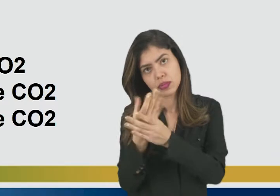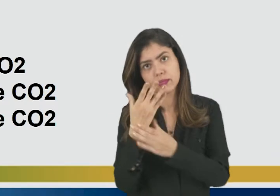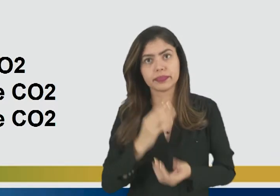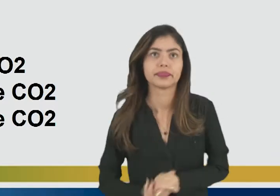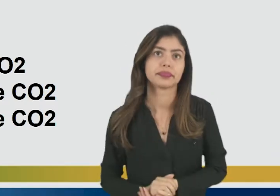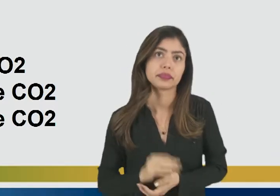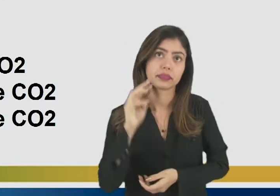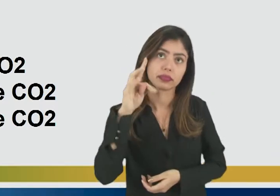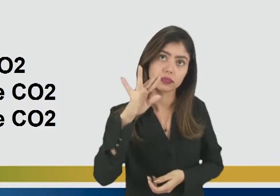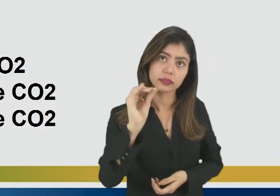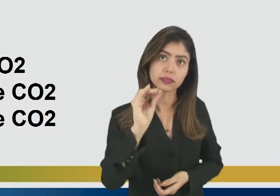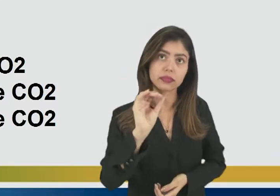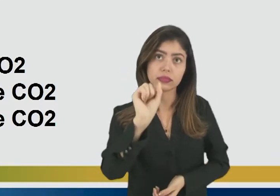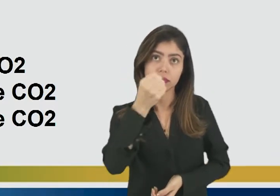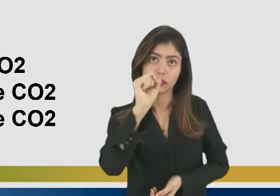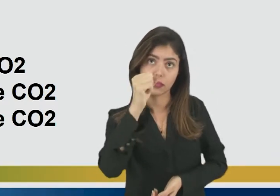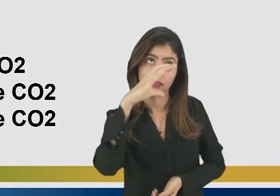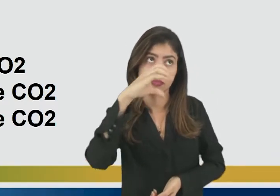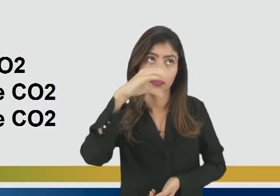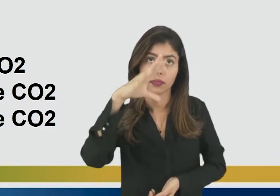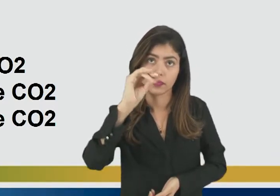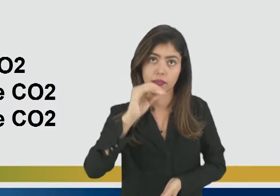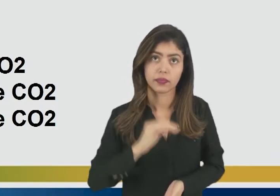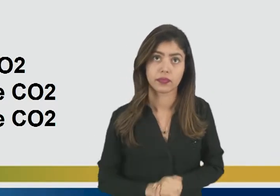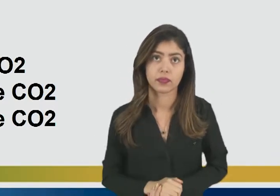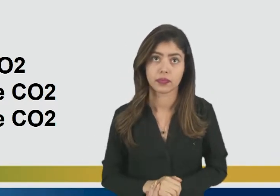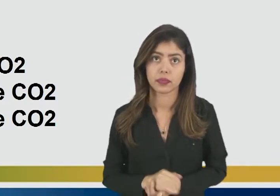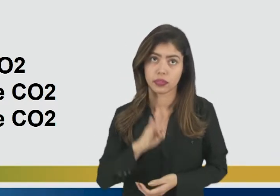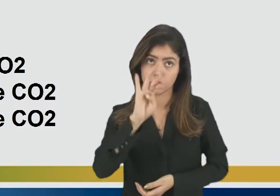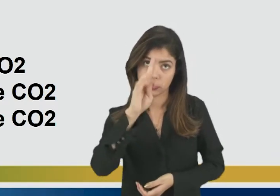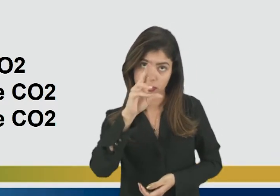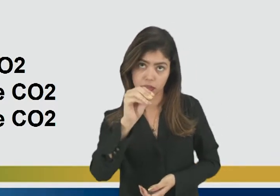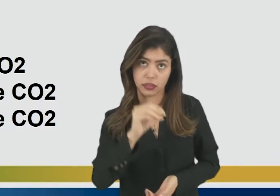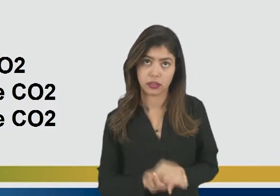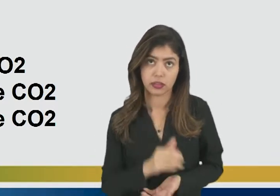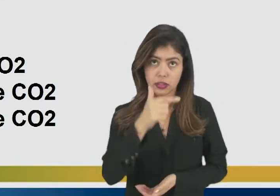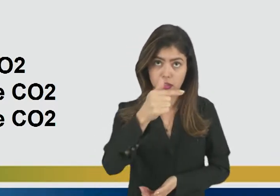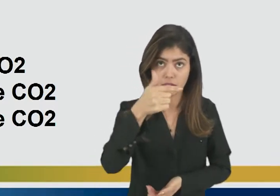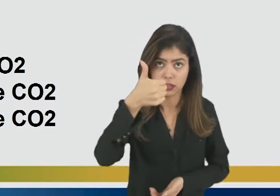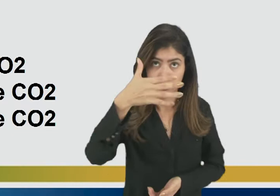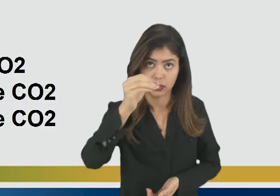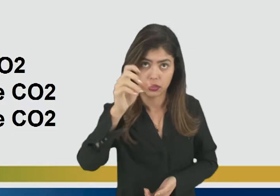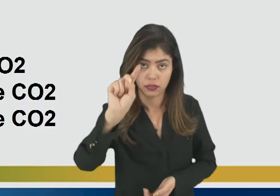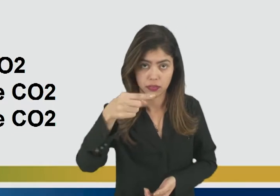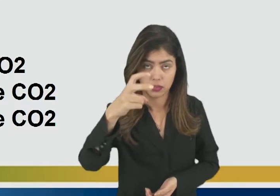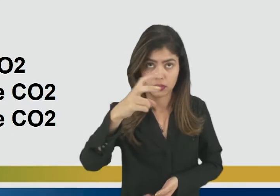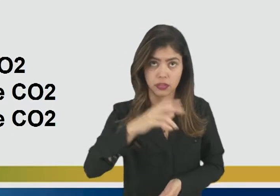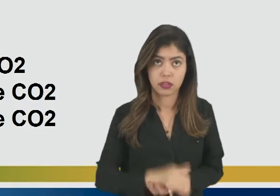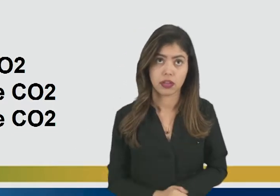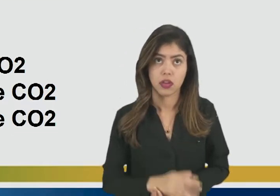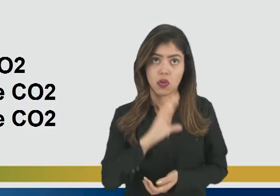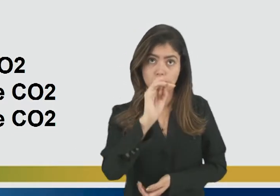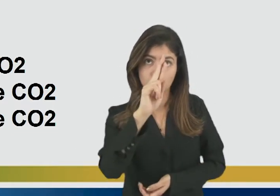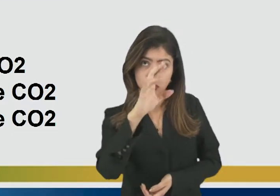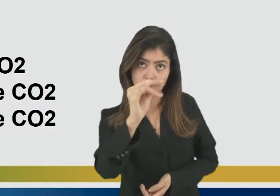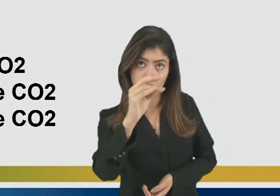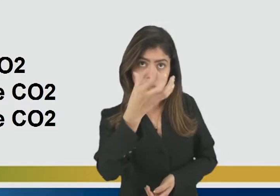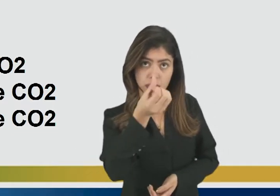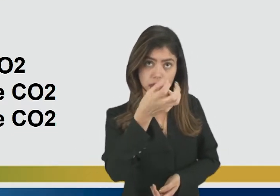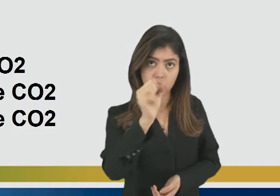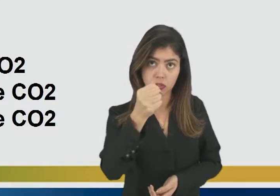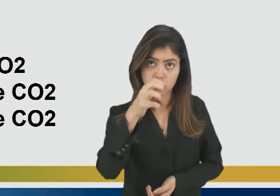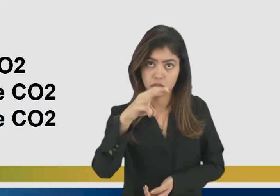o metano vai produzir 890, o butano vai produzir 719 e o octano vai